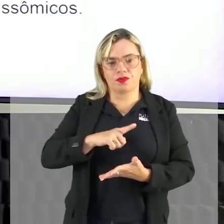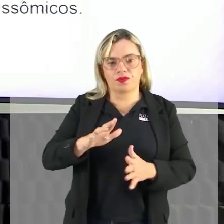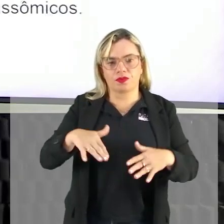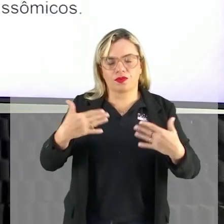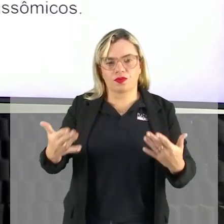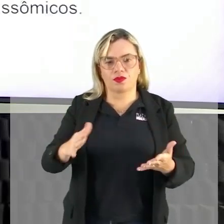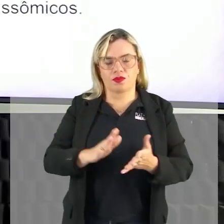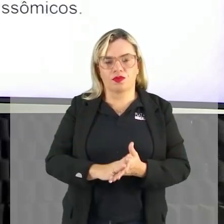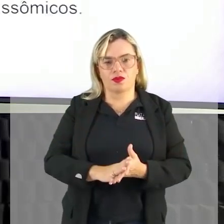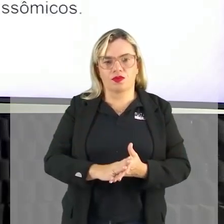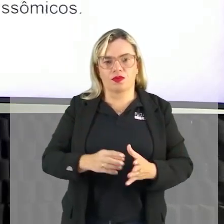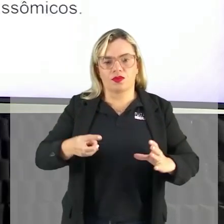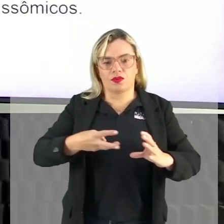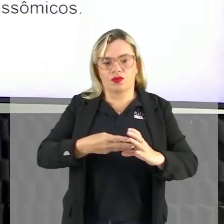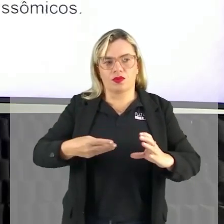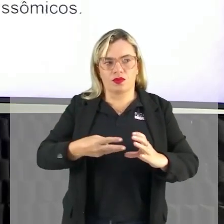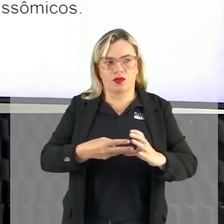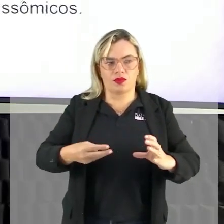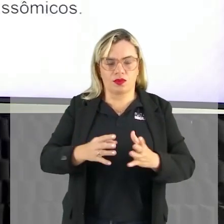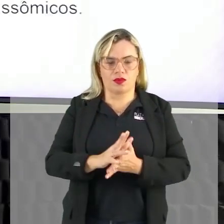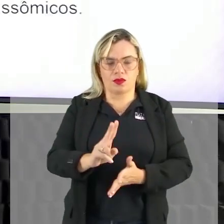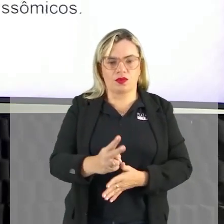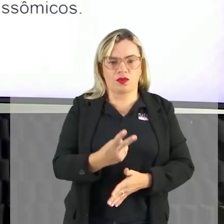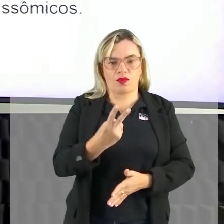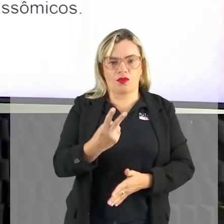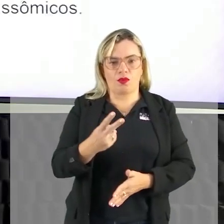nas suas células 2N